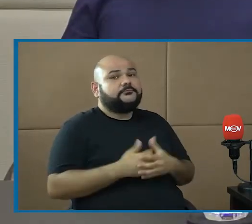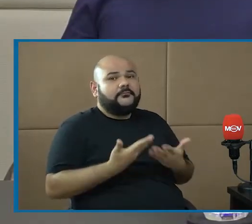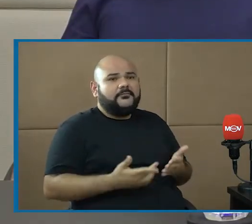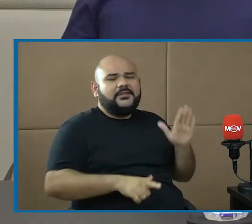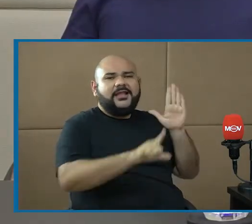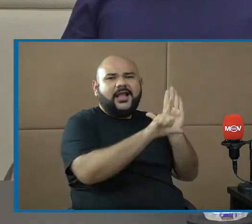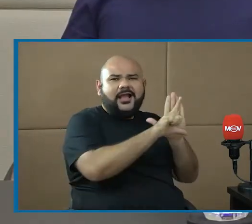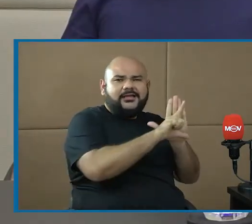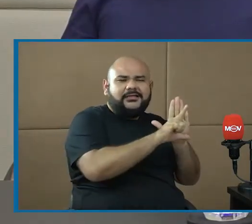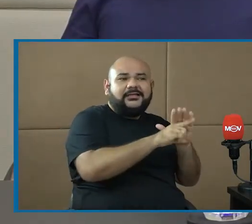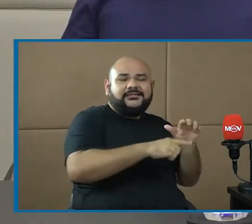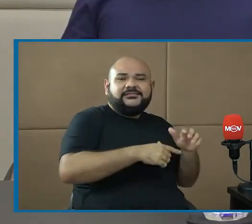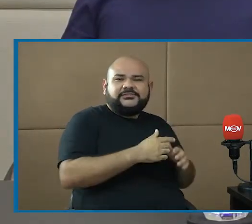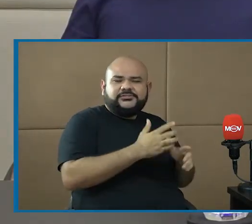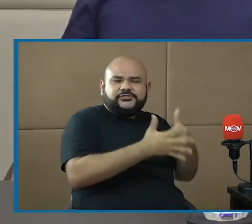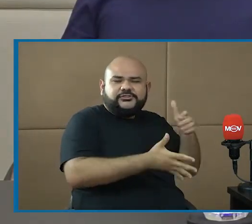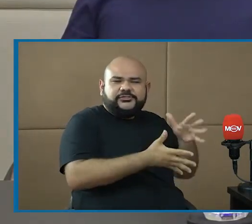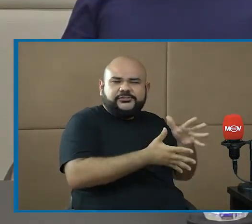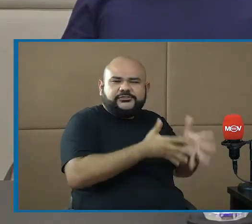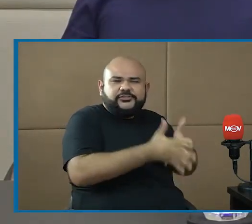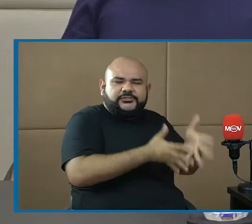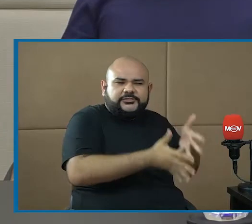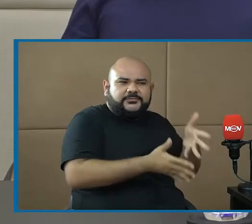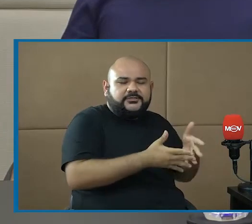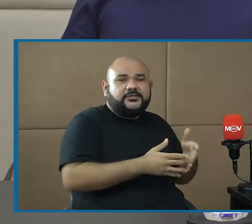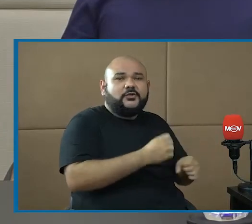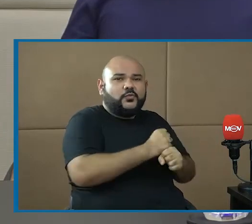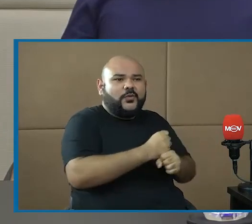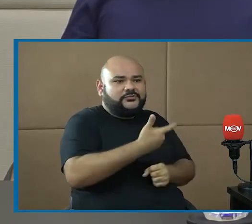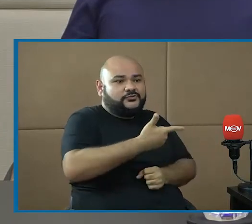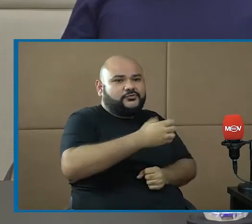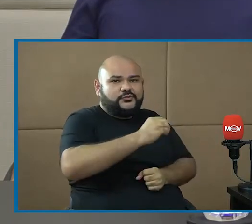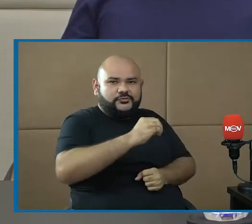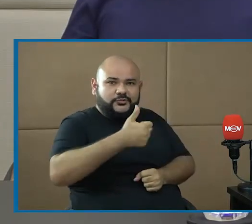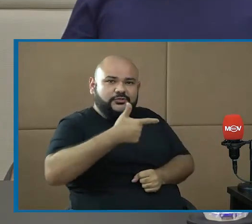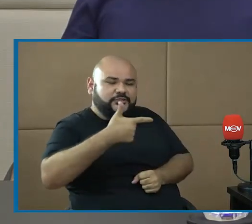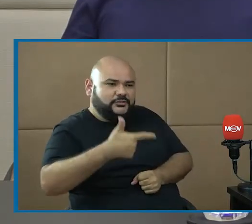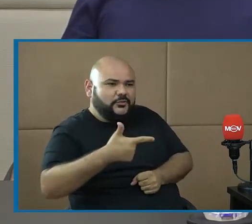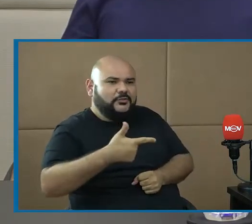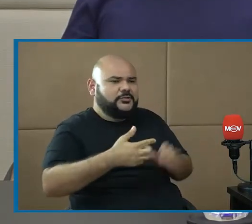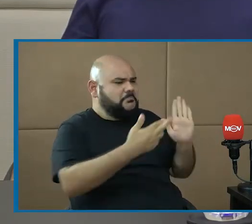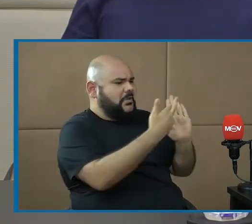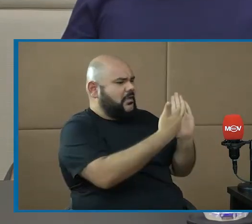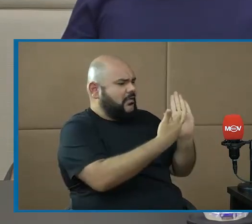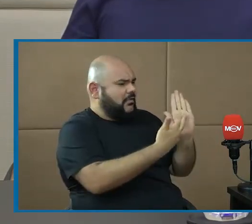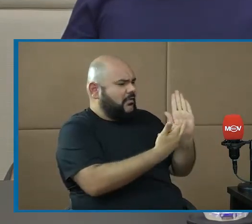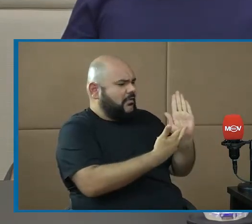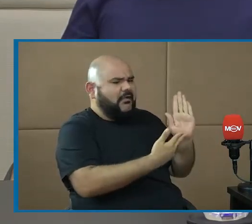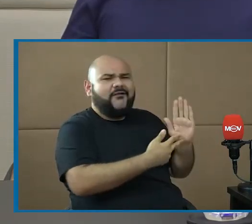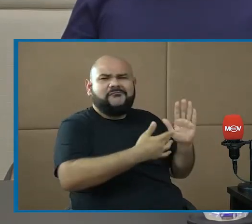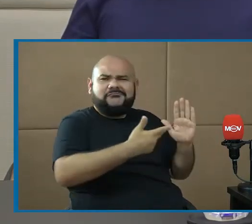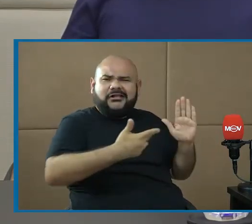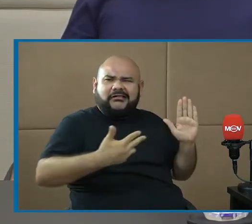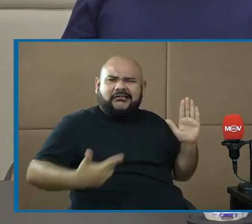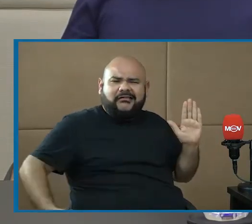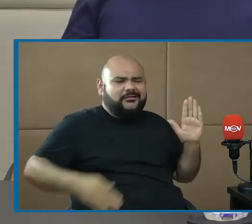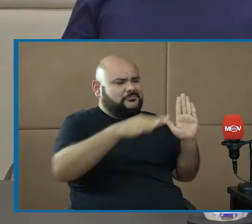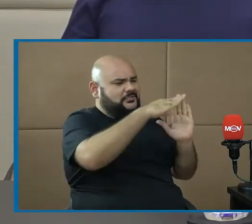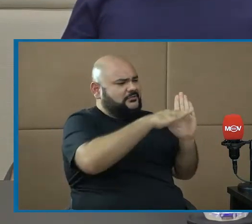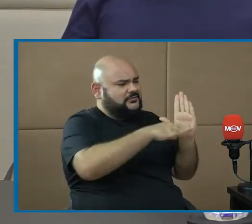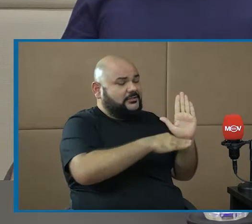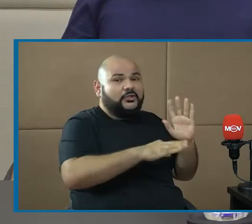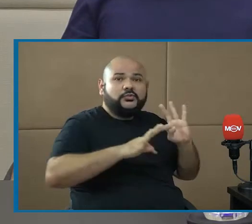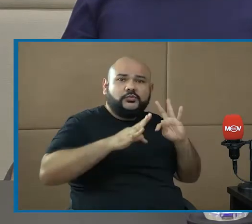de 2002, ela estabelece quais são os poderes que devem, né? Então, e qualquer instituição que forneça